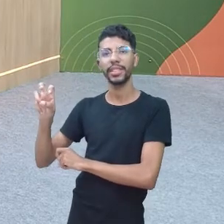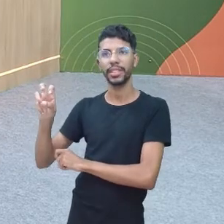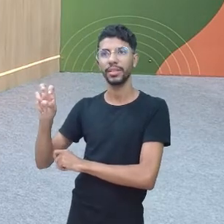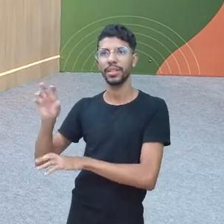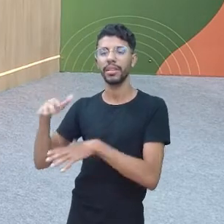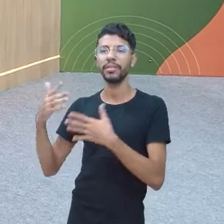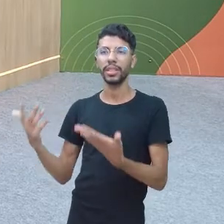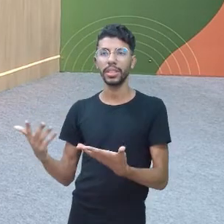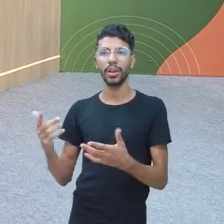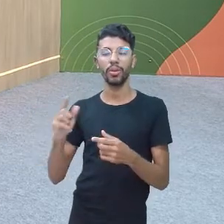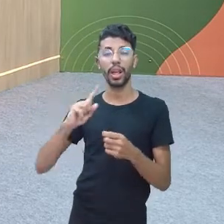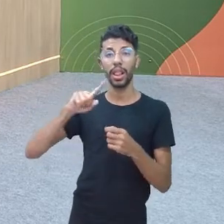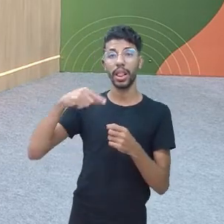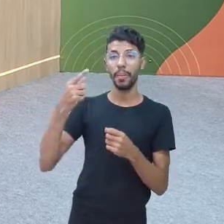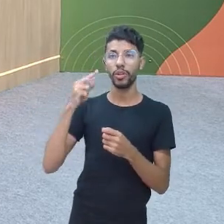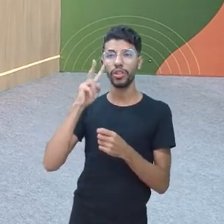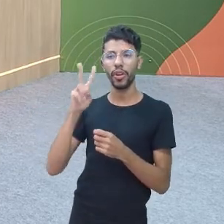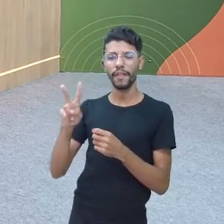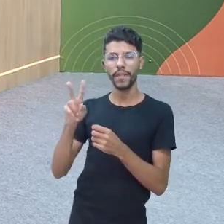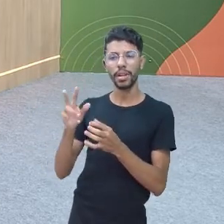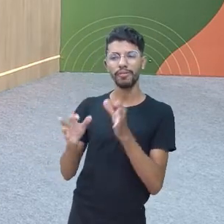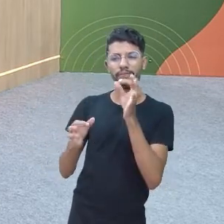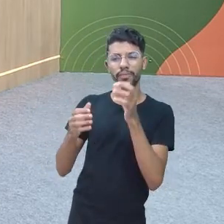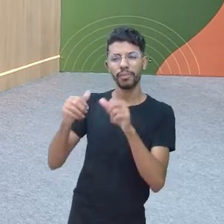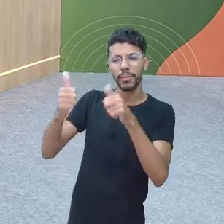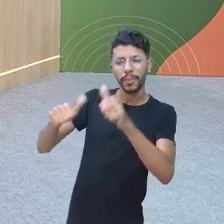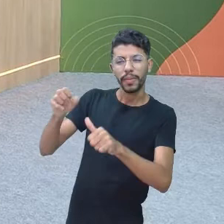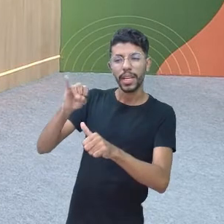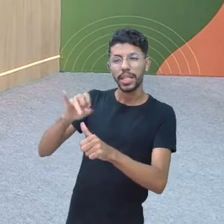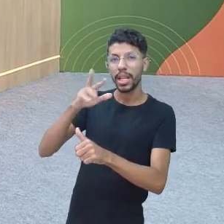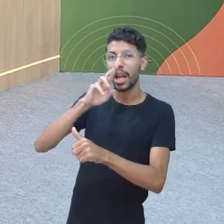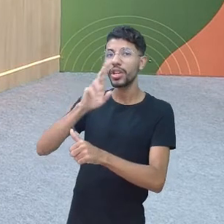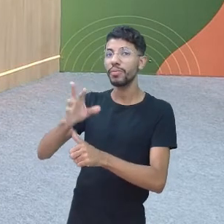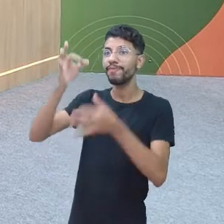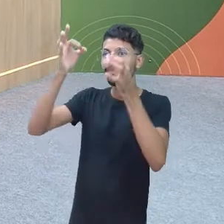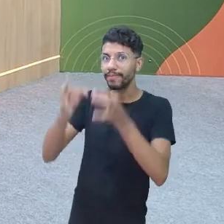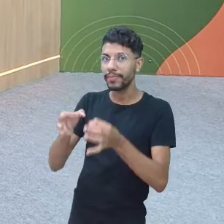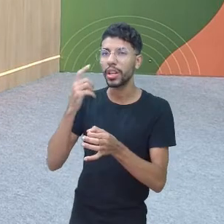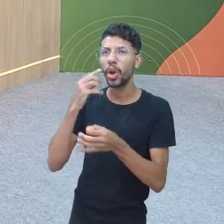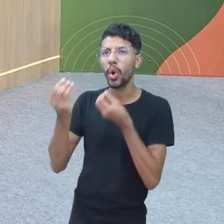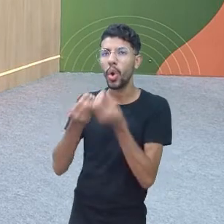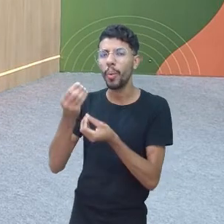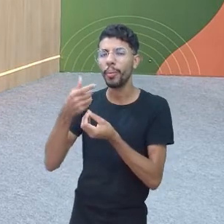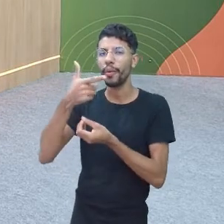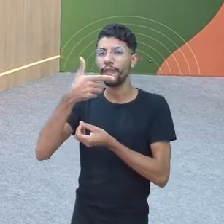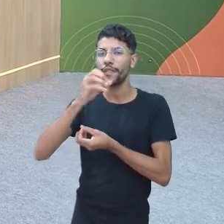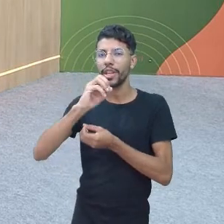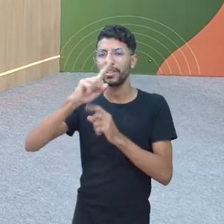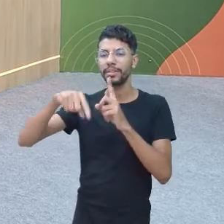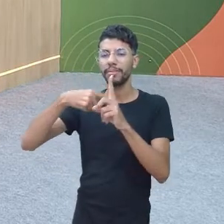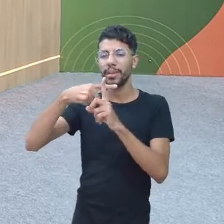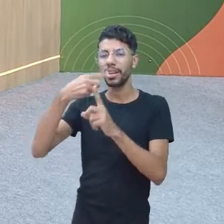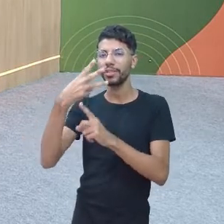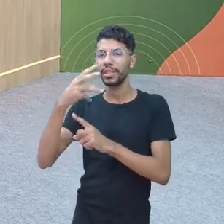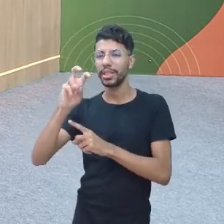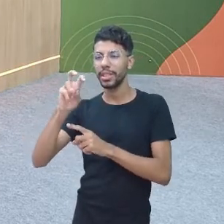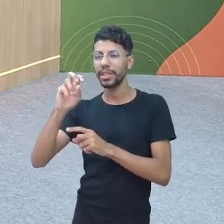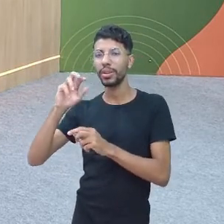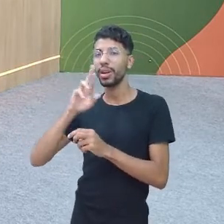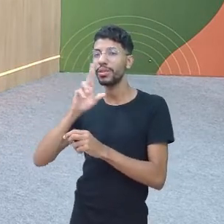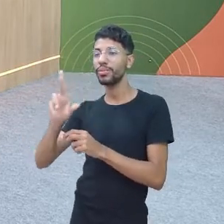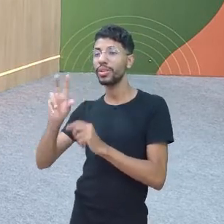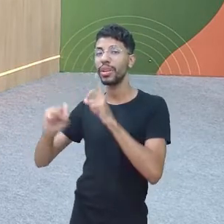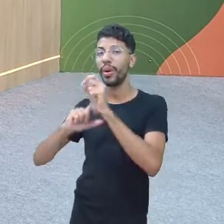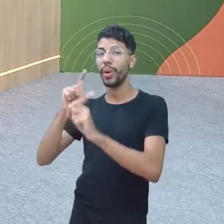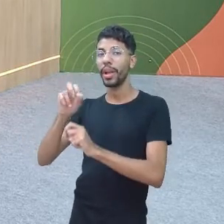contas, a gente verificou as respostas através dessa soma aqui, ó. 20 mais 35 dá 55, que é a